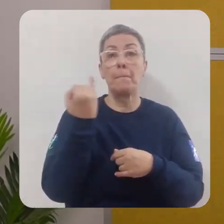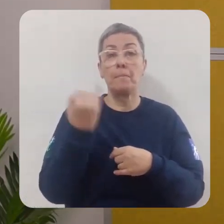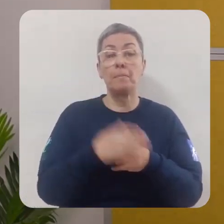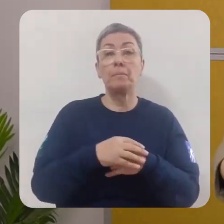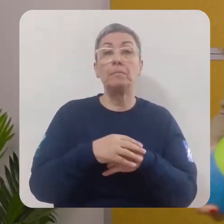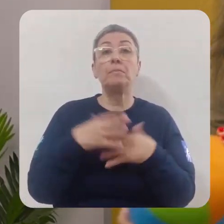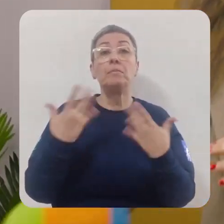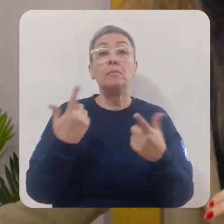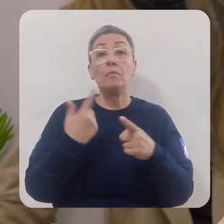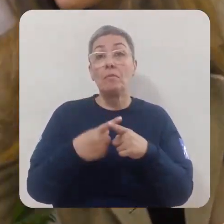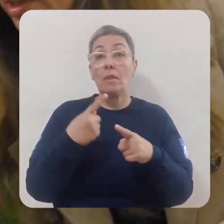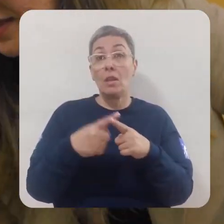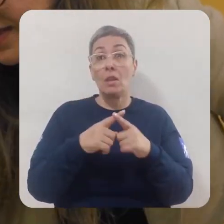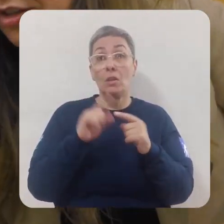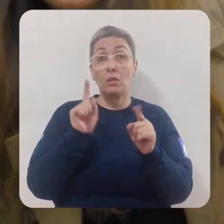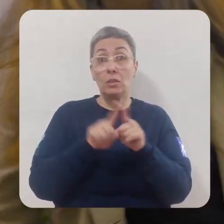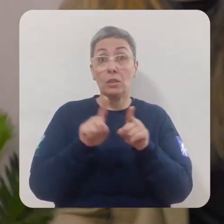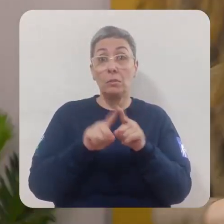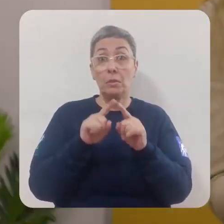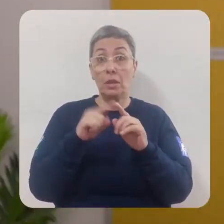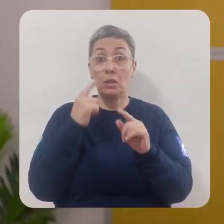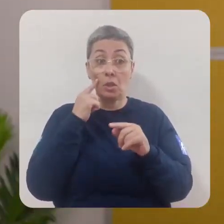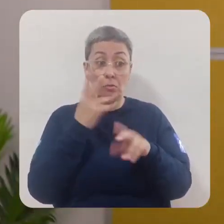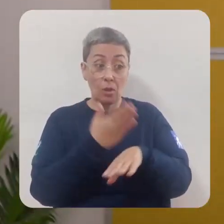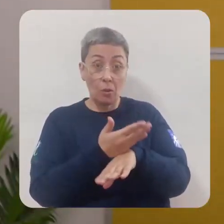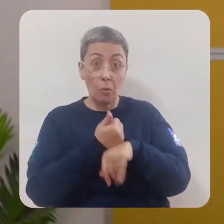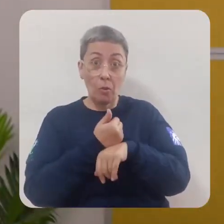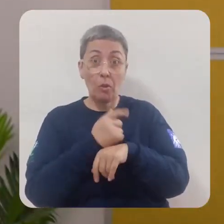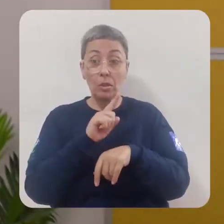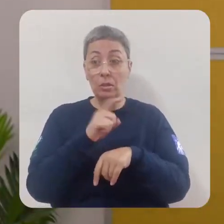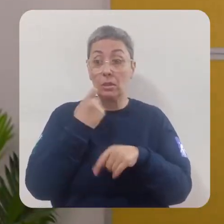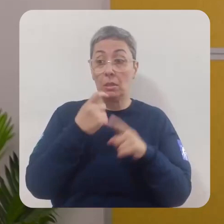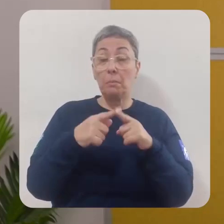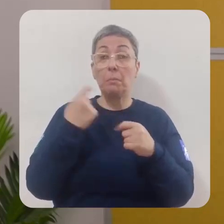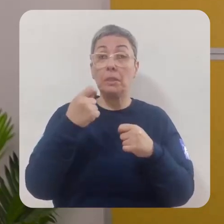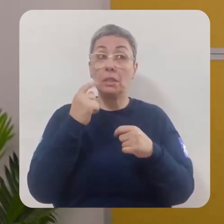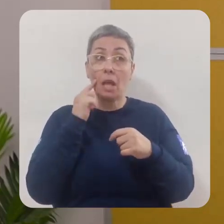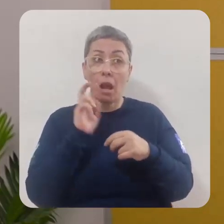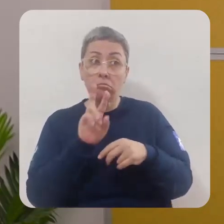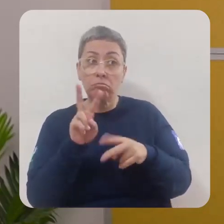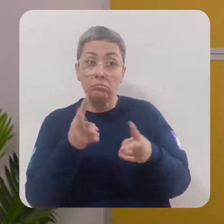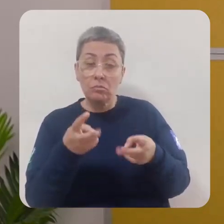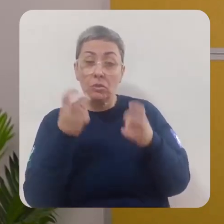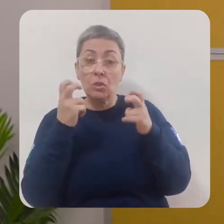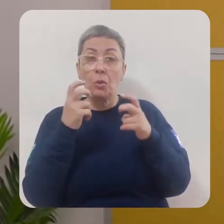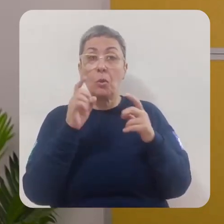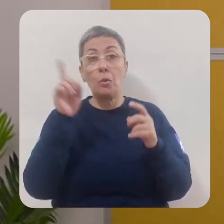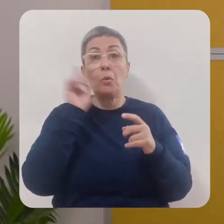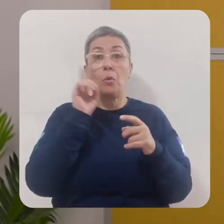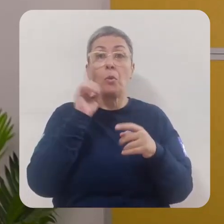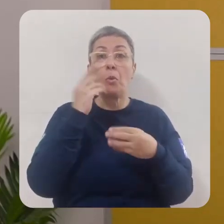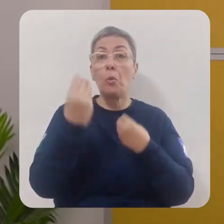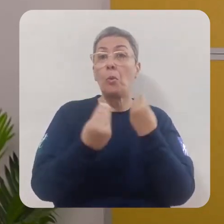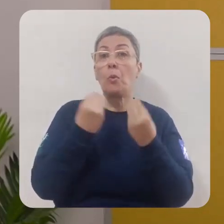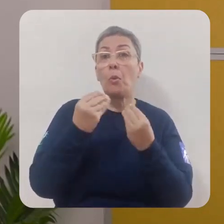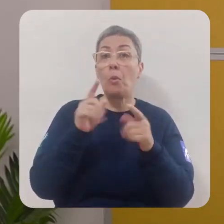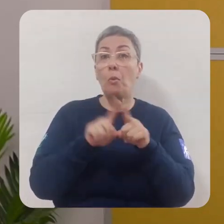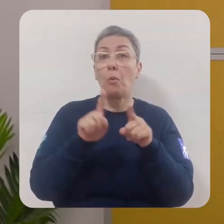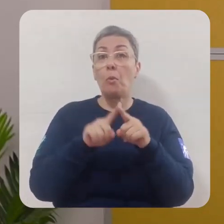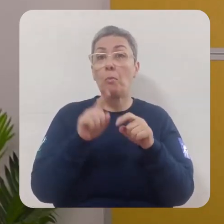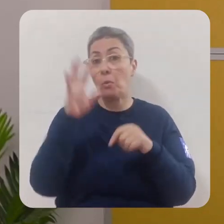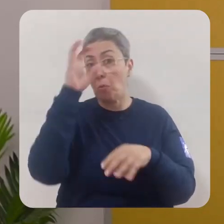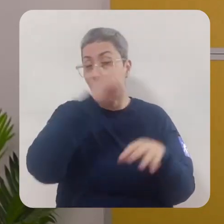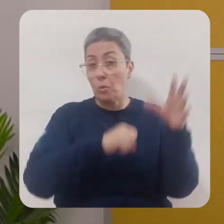muito importante, tá? Porque, além de dar previsibilidade, nós devemos reconhecer a rotina como